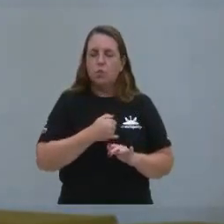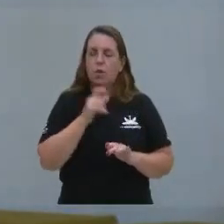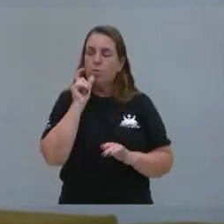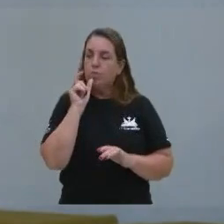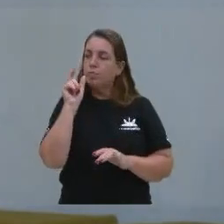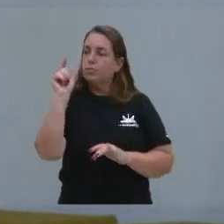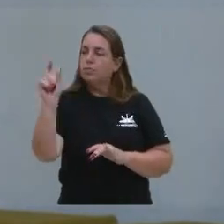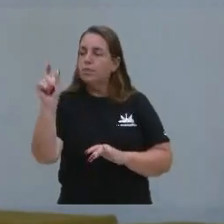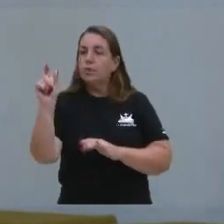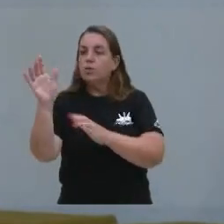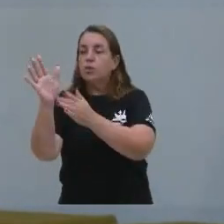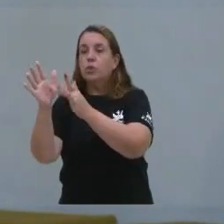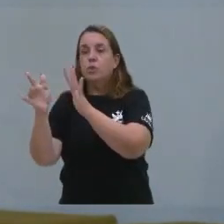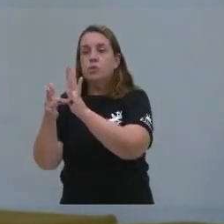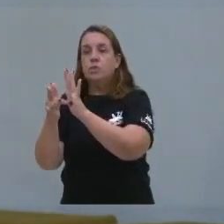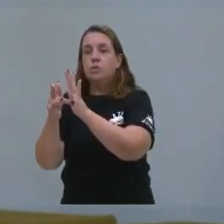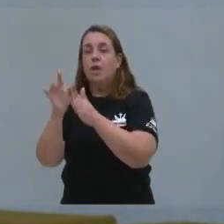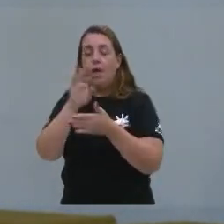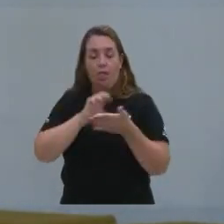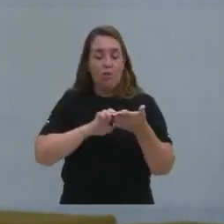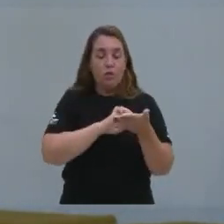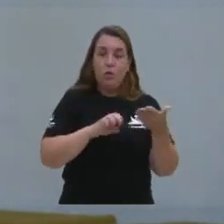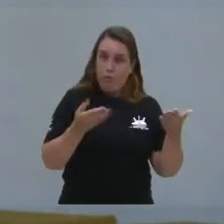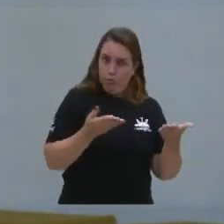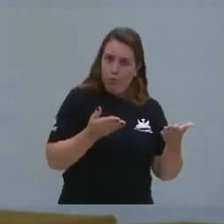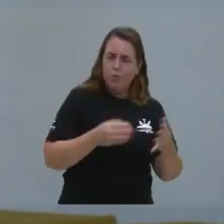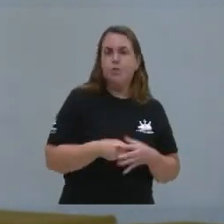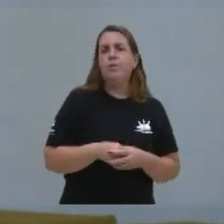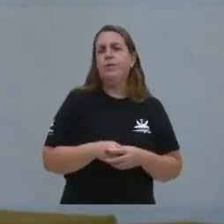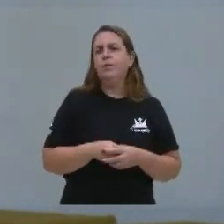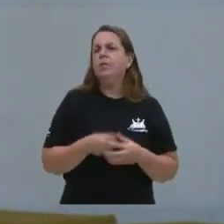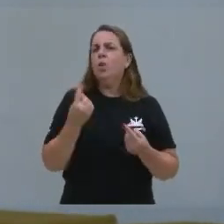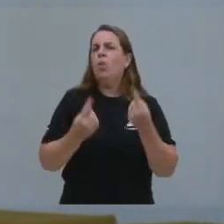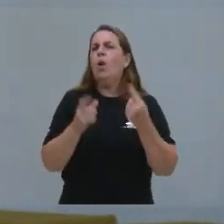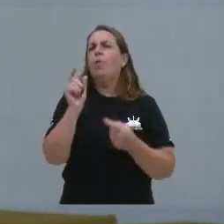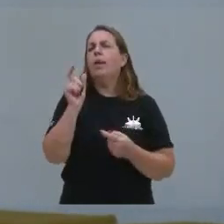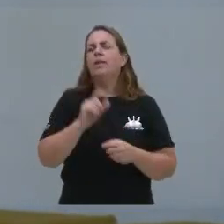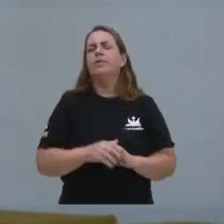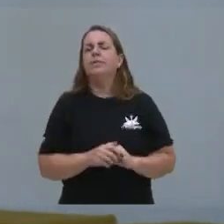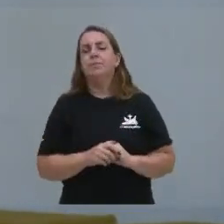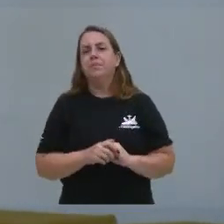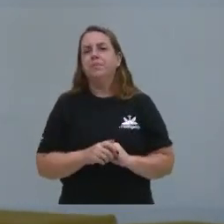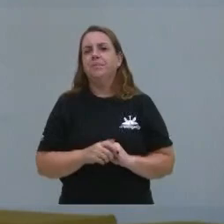Jesus? A do evangelho de hoje. Qual foi, padre?